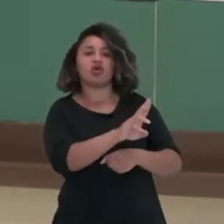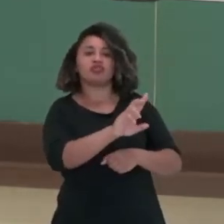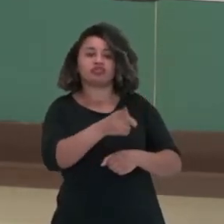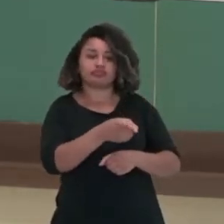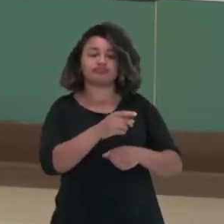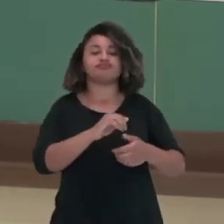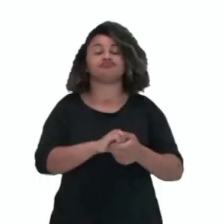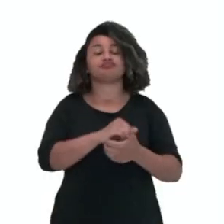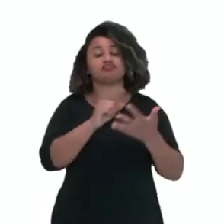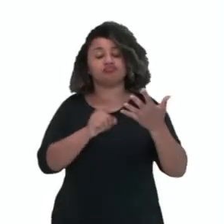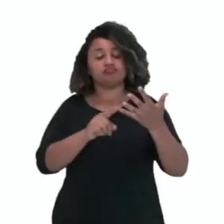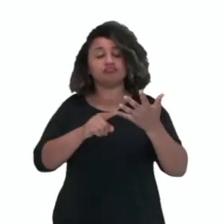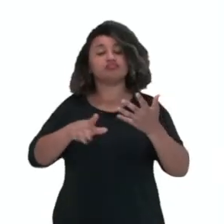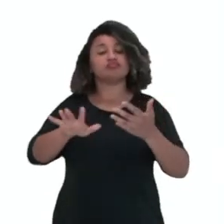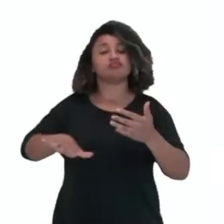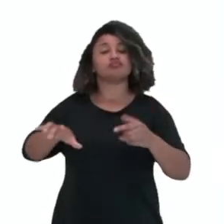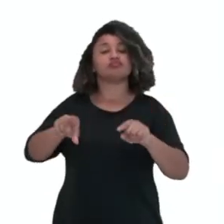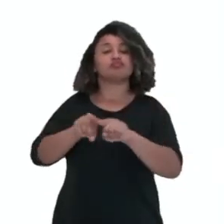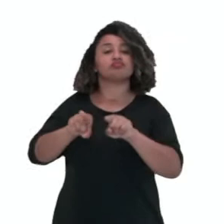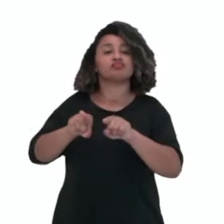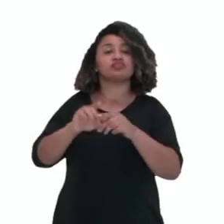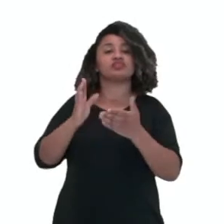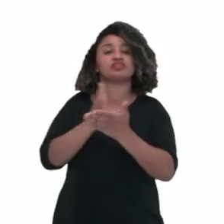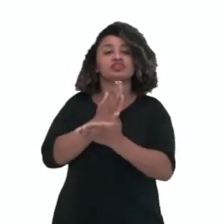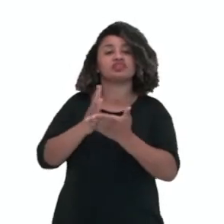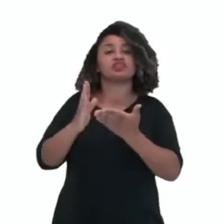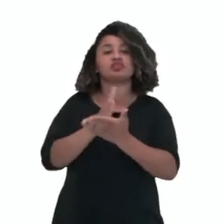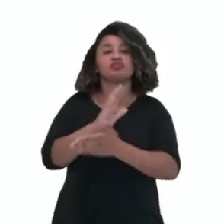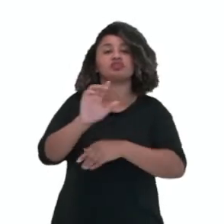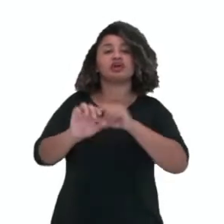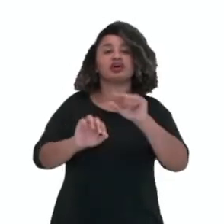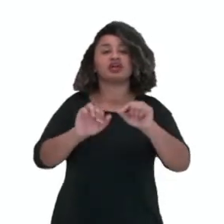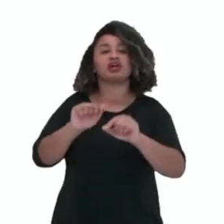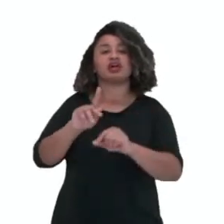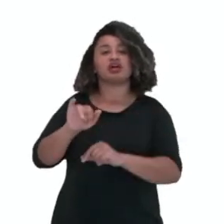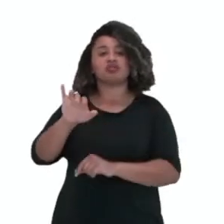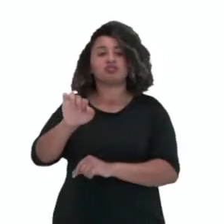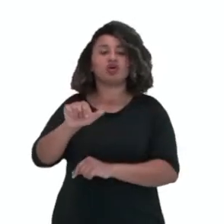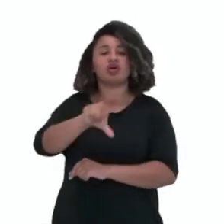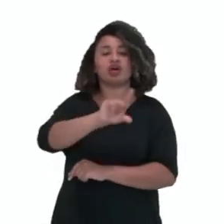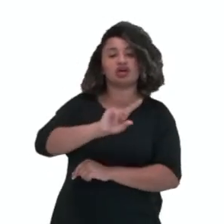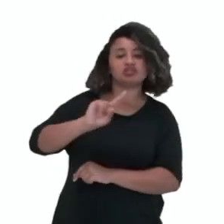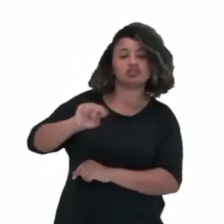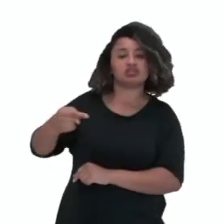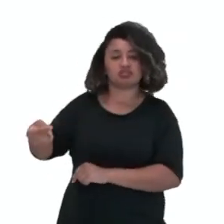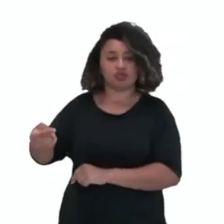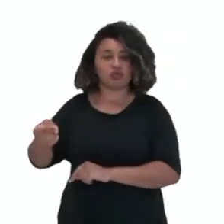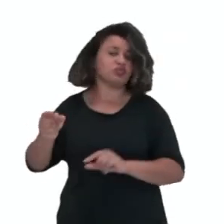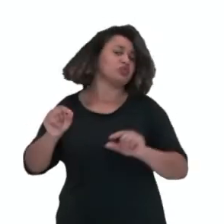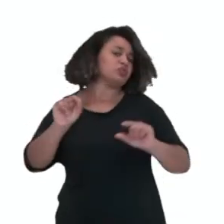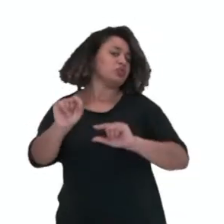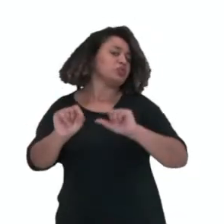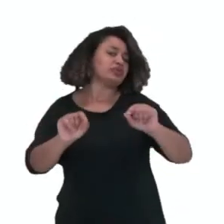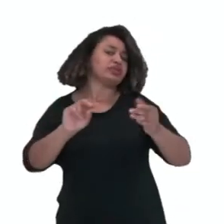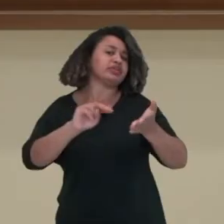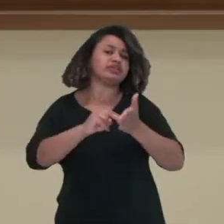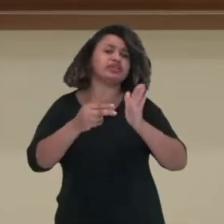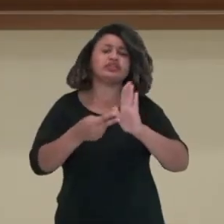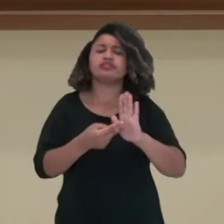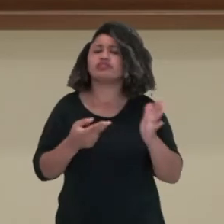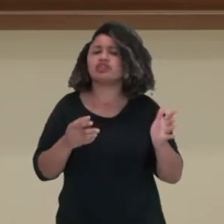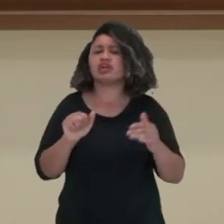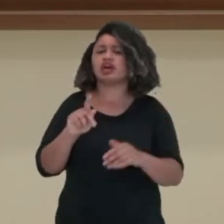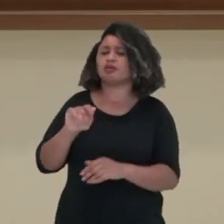vírgula nessa situação para isolar o aposto, Tanto antes quanto depois, do aposto. O que